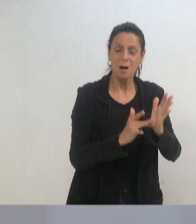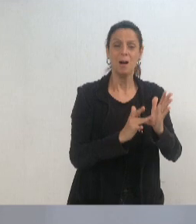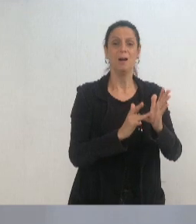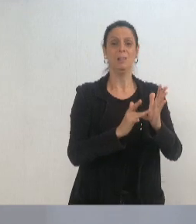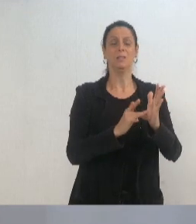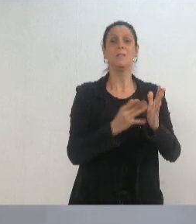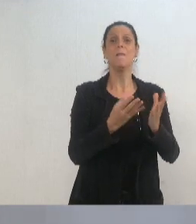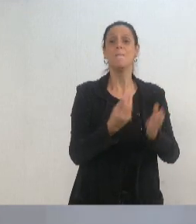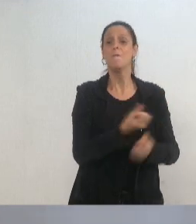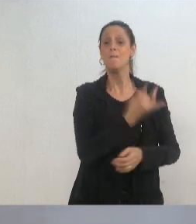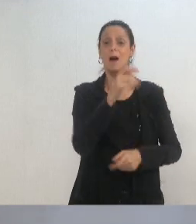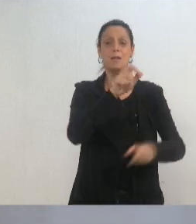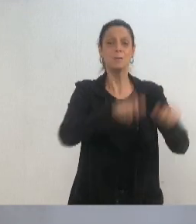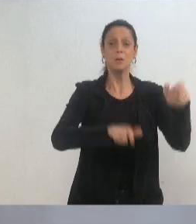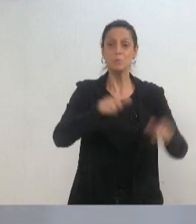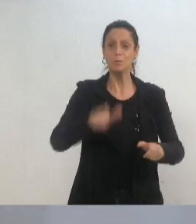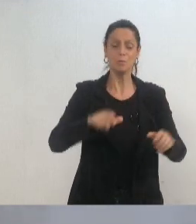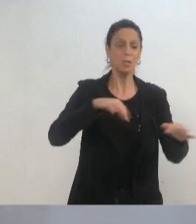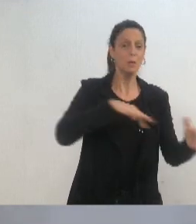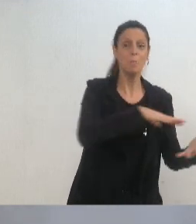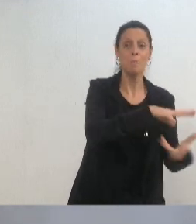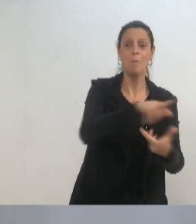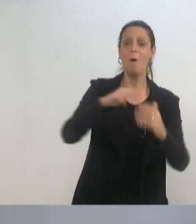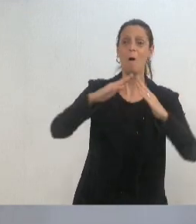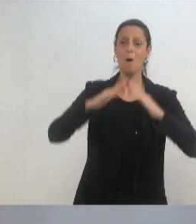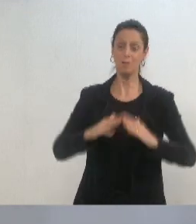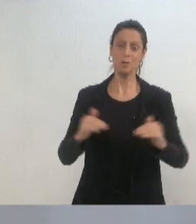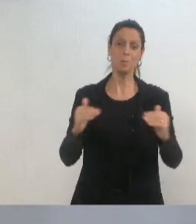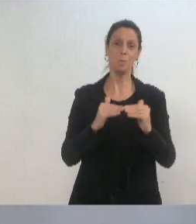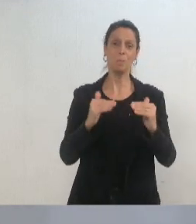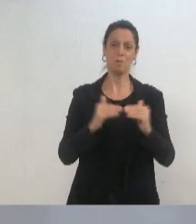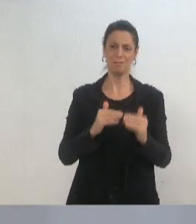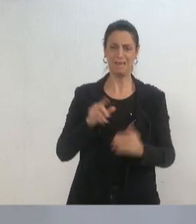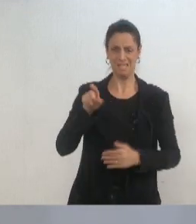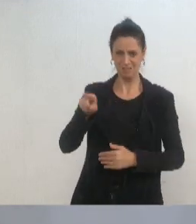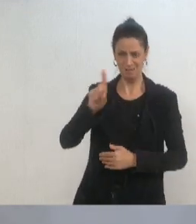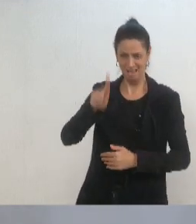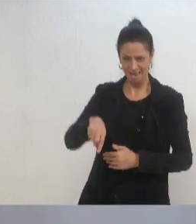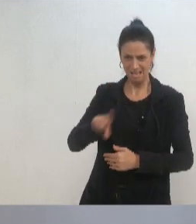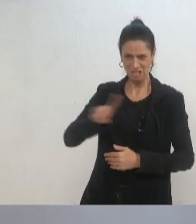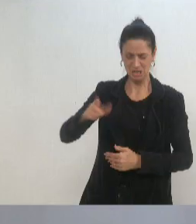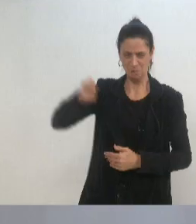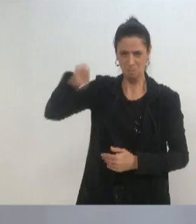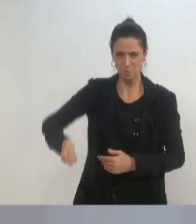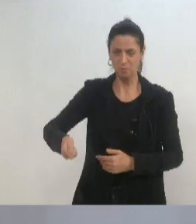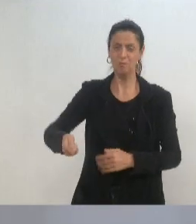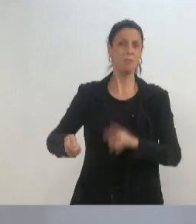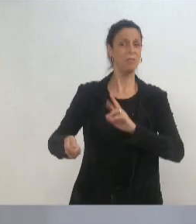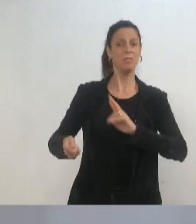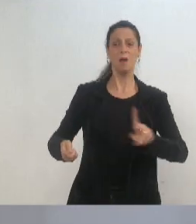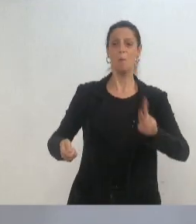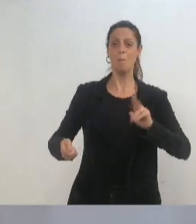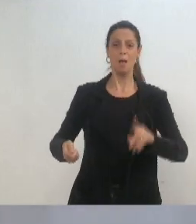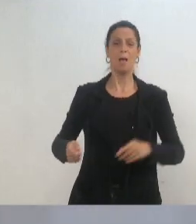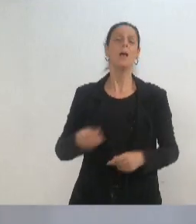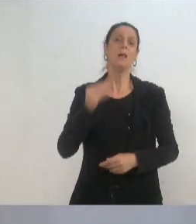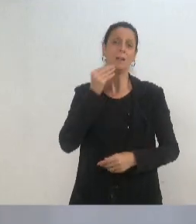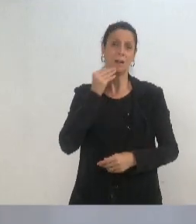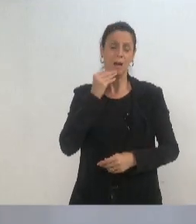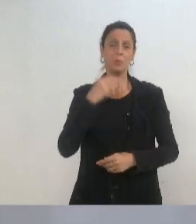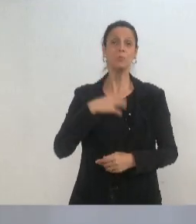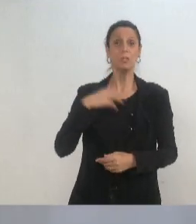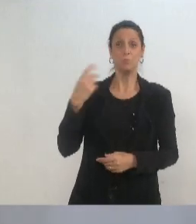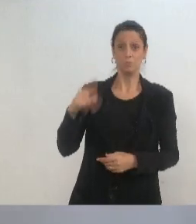de milhões de pessoas ao redor do mundo? Quem é que está dizendo que isso é extremismo? Não, o Charlie, com certeza, ele era polêmico na forma que abordava